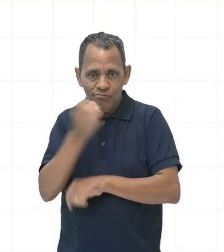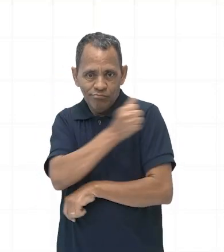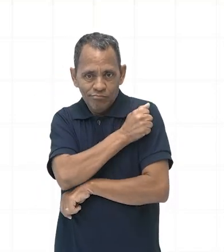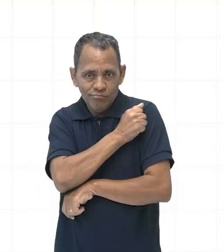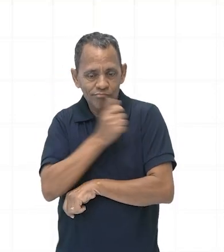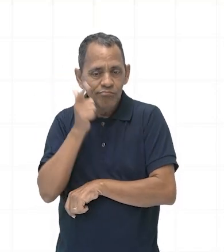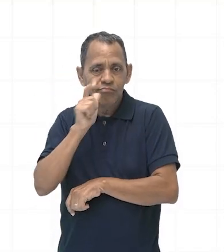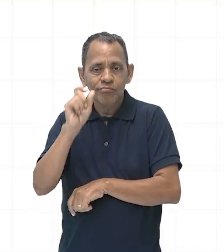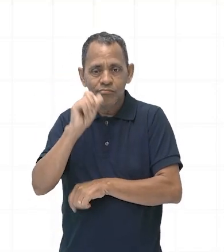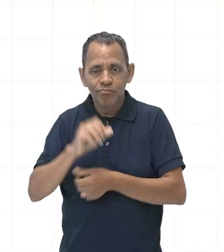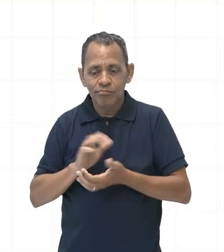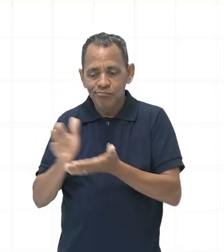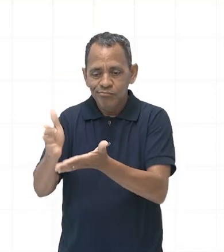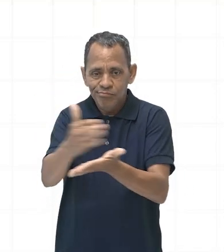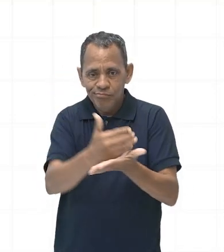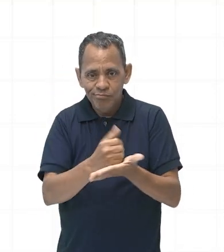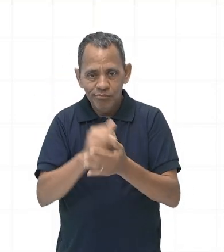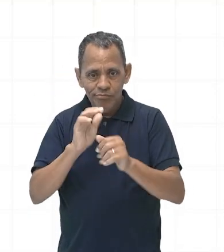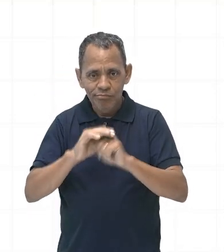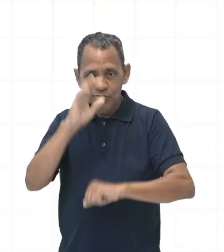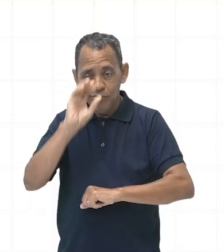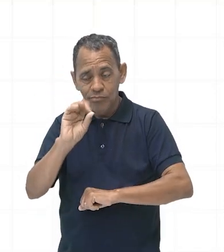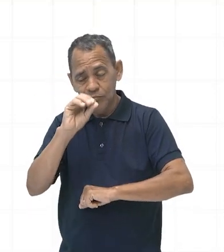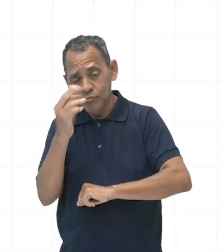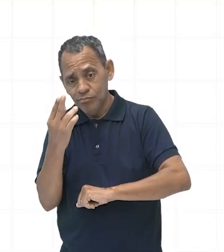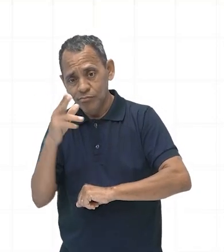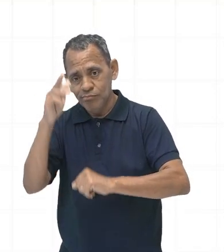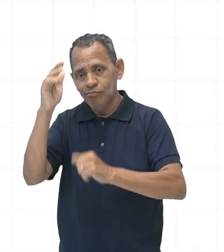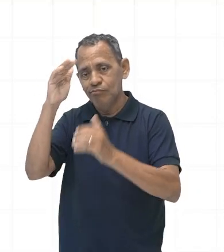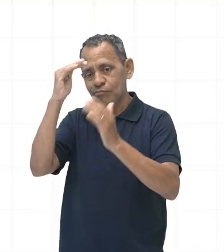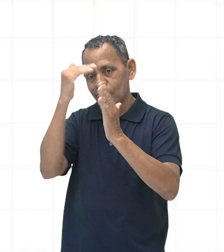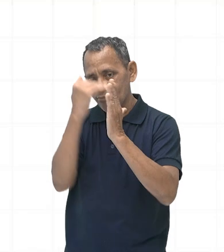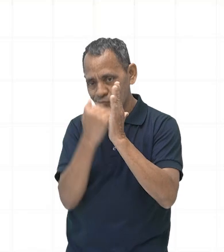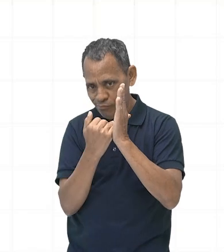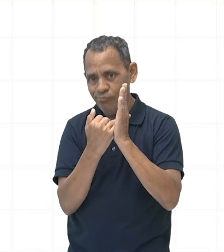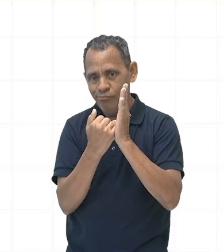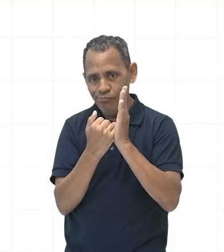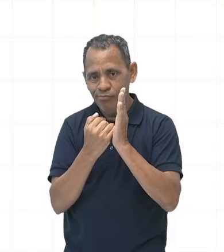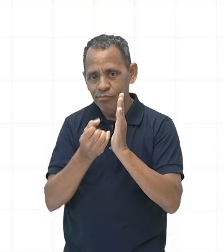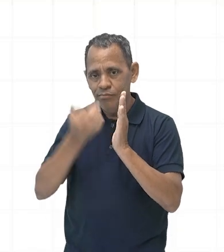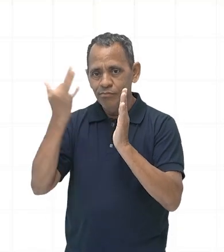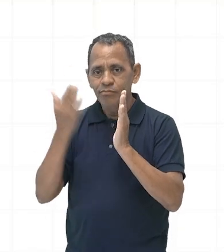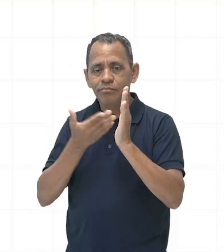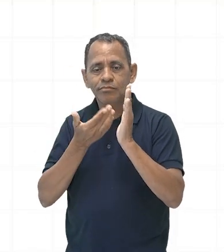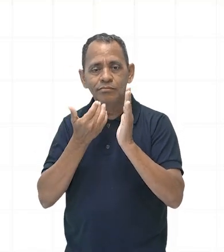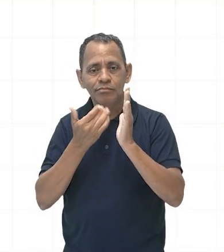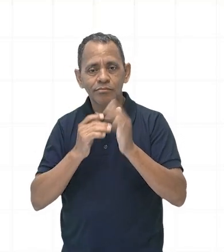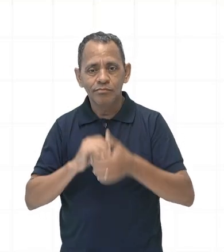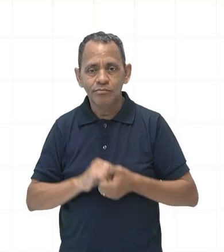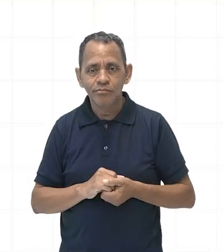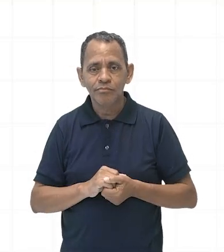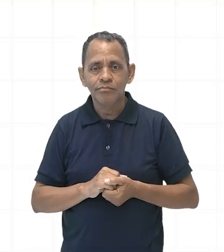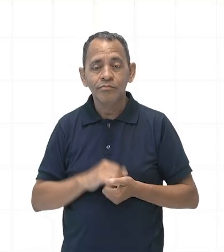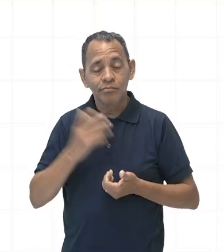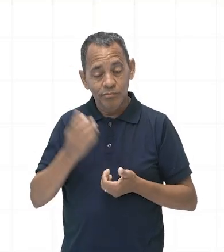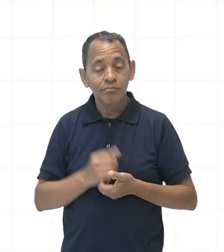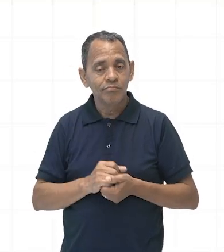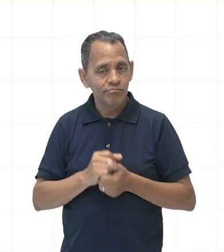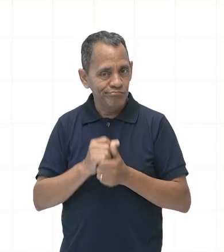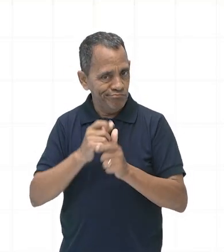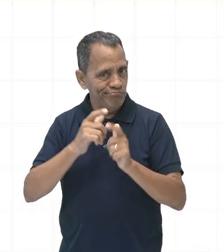conseguir arrecadar mais ou menos a quantidade de alimentos. Eu vou aumentar a quantidade de